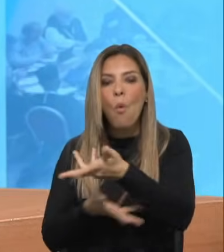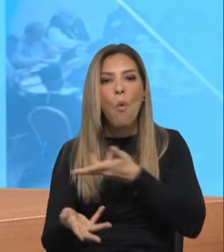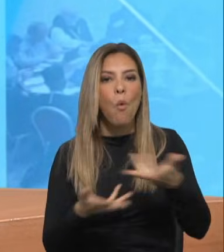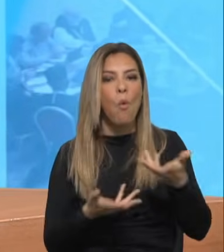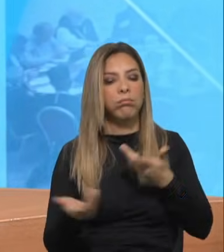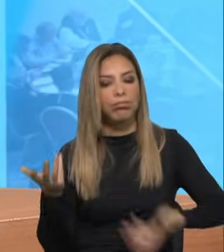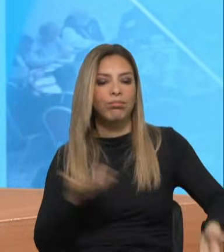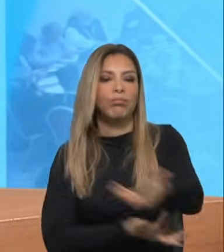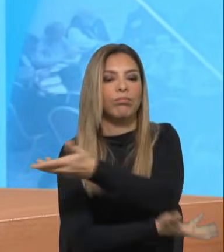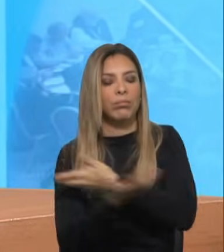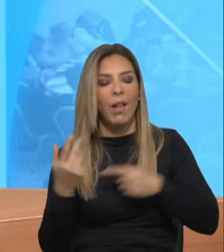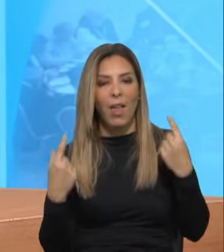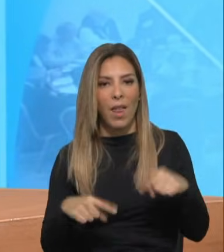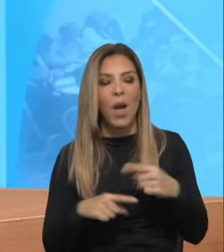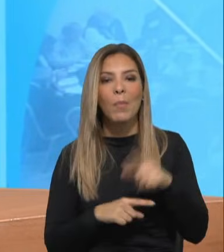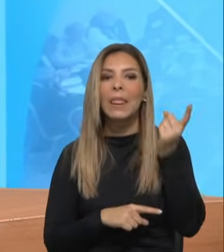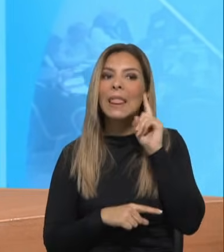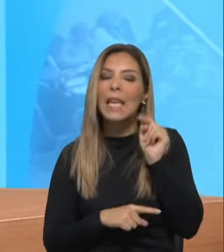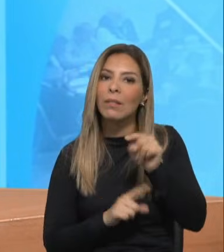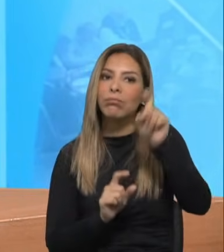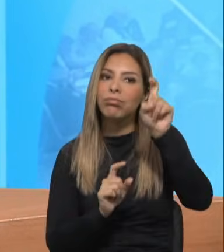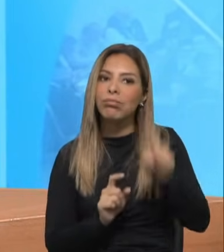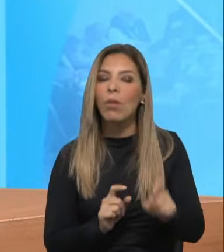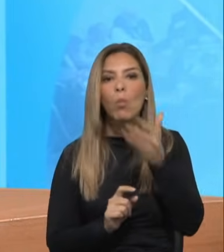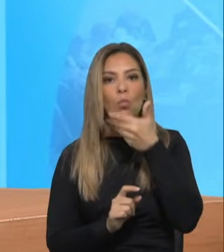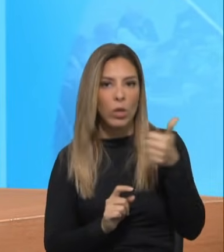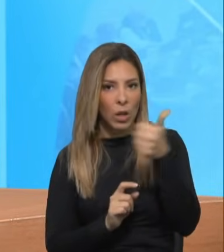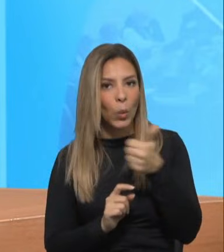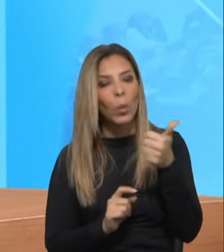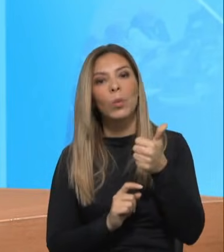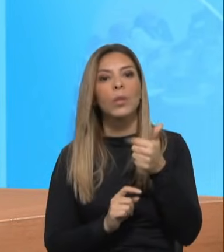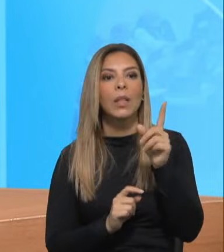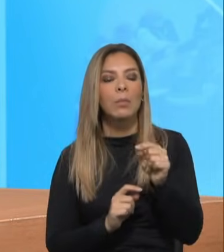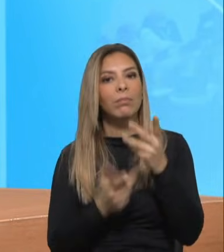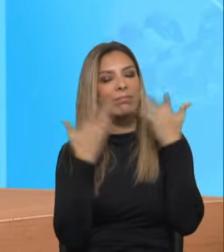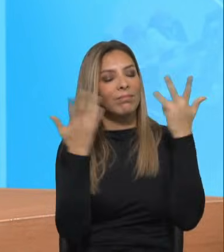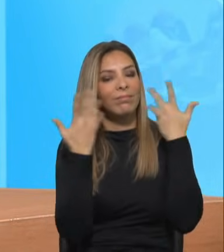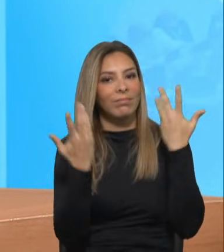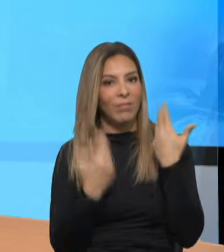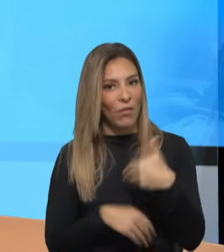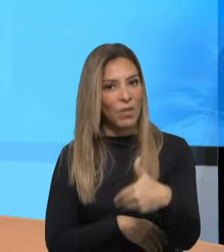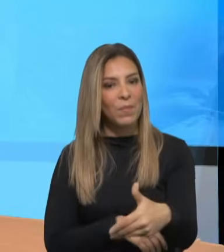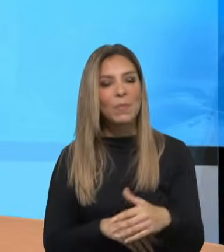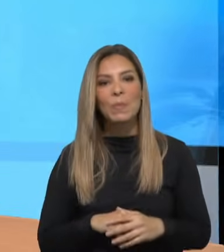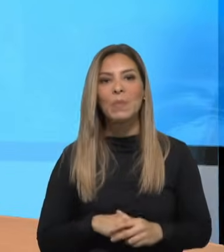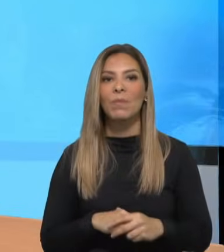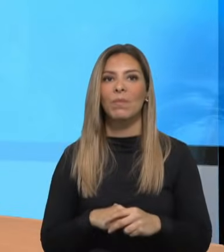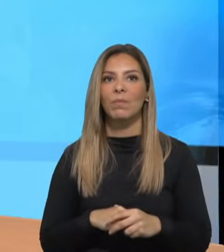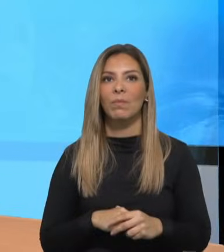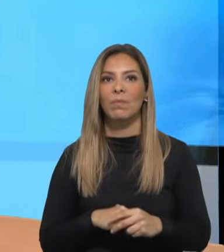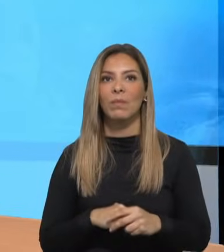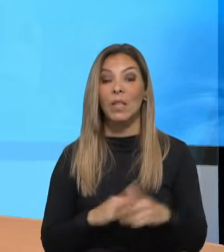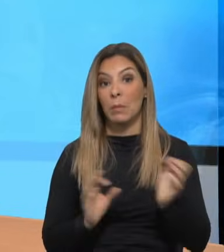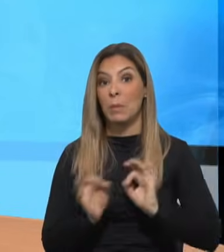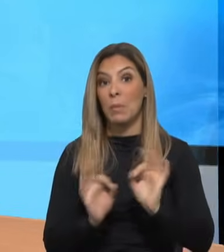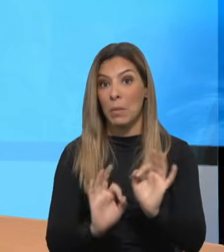experiências entre elas. É sempre um dia muito bonito e muito cheio de alegria. No entanto, tudo já se